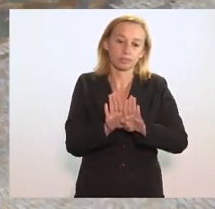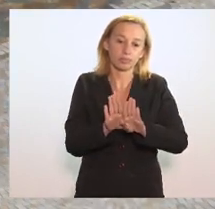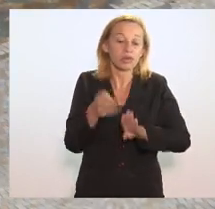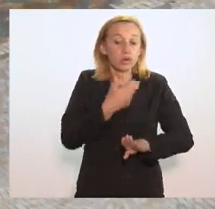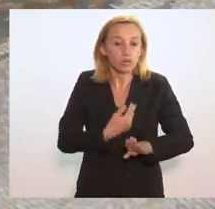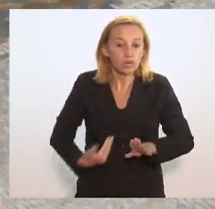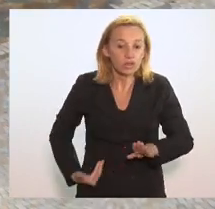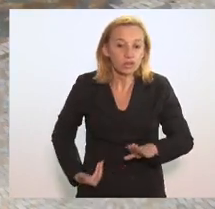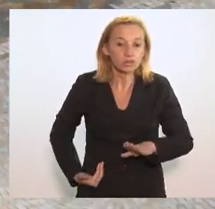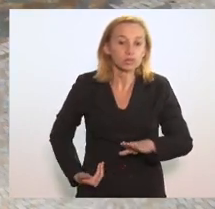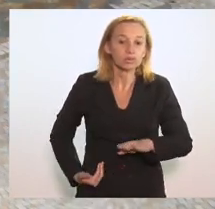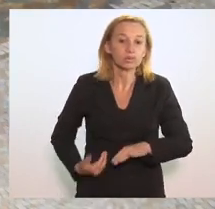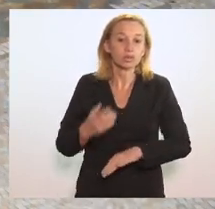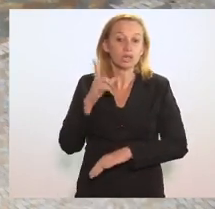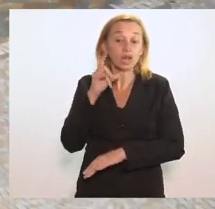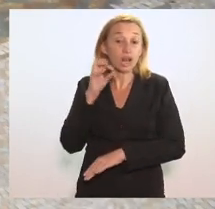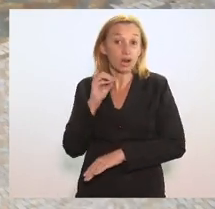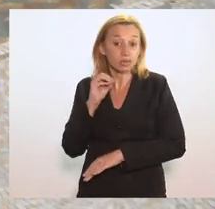Castro,